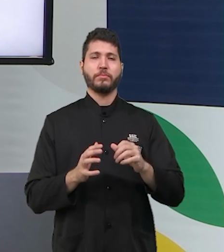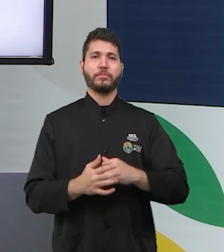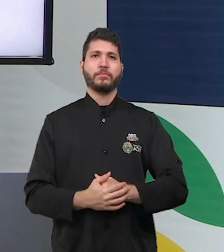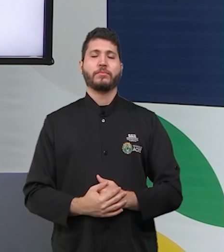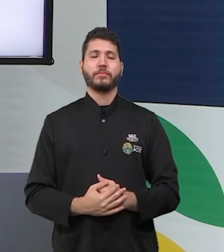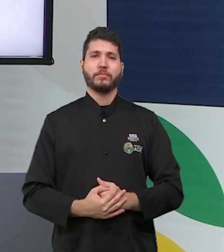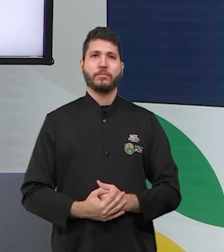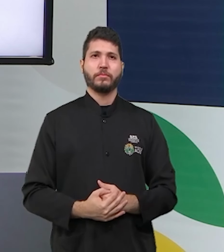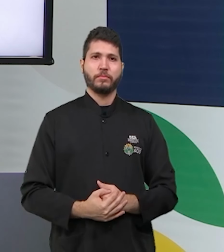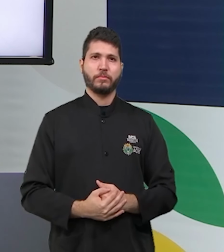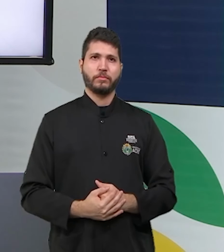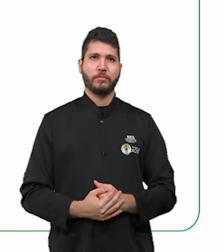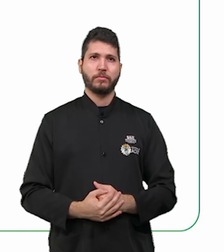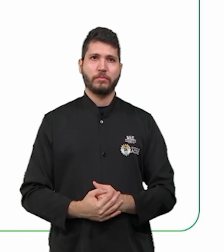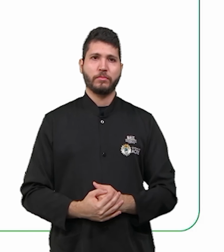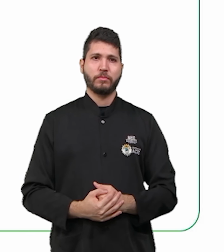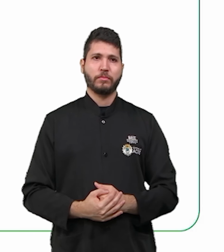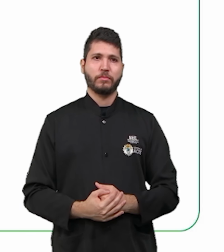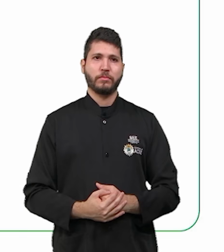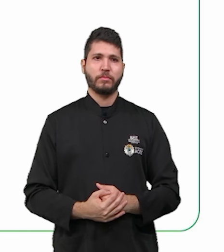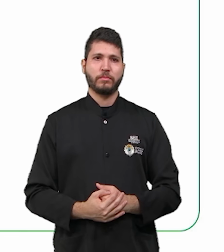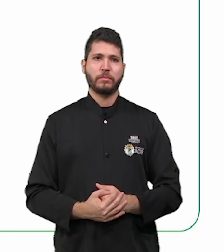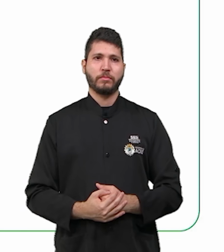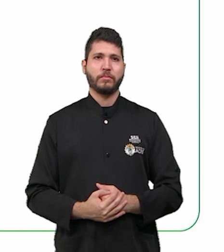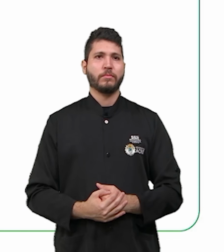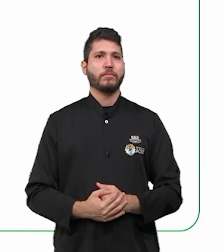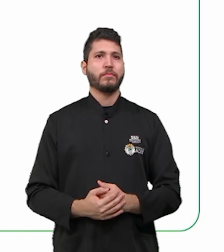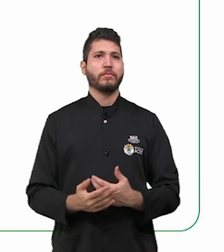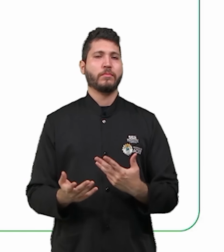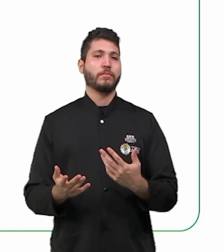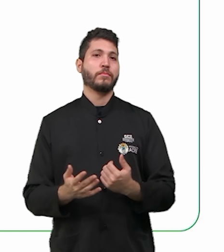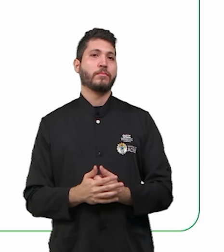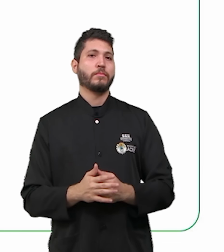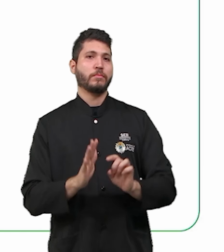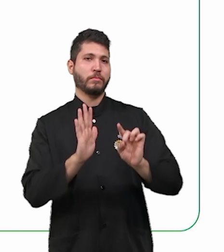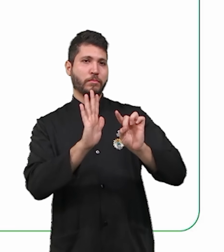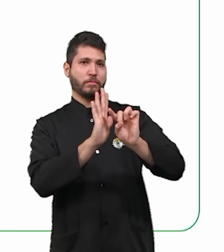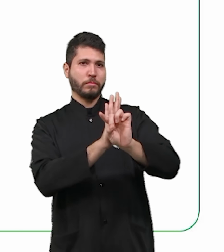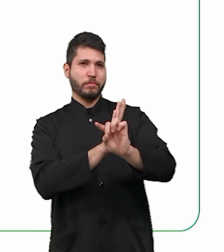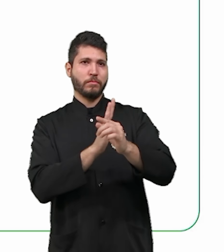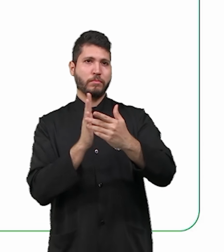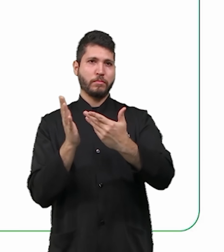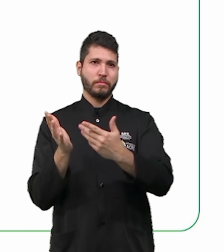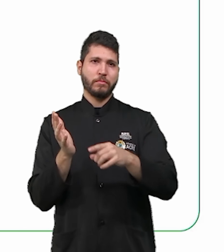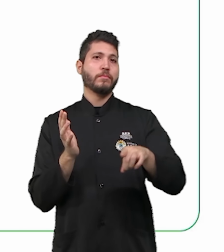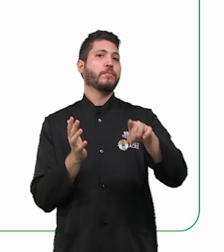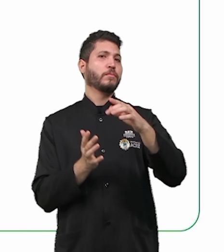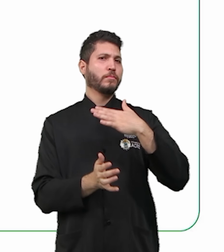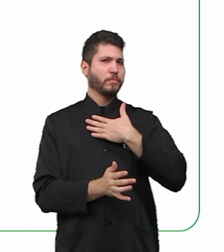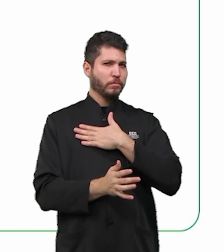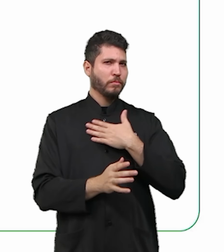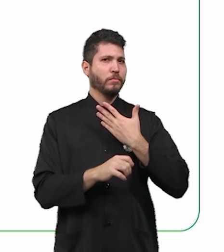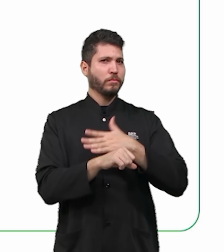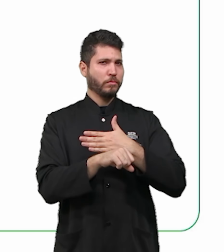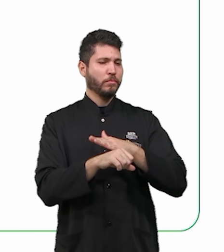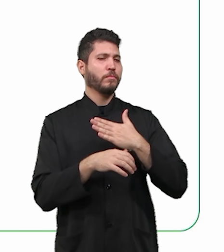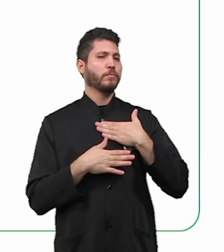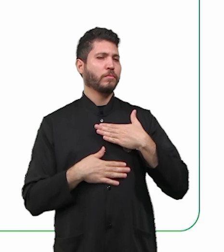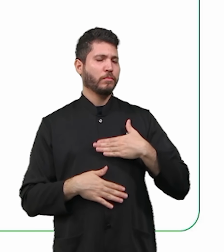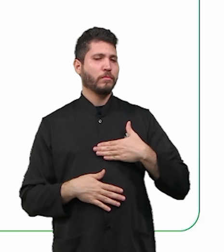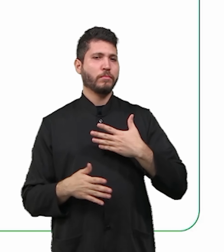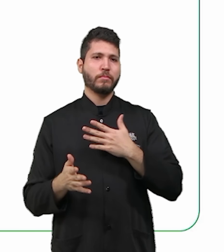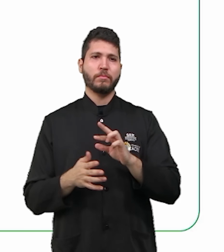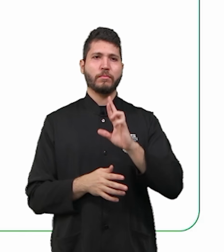bem? Vamos por os exemplos. Te gustam estas práticas corporales? Aí você poderia me dizer